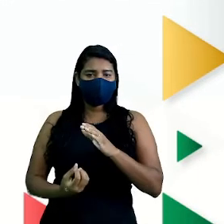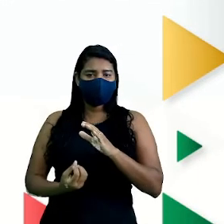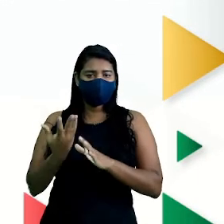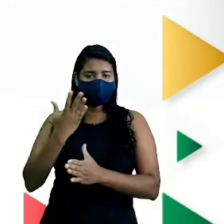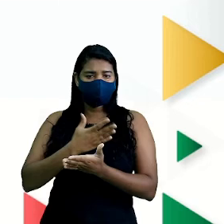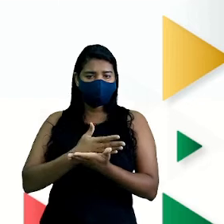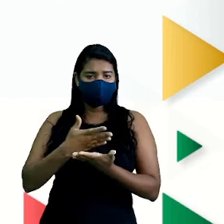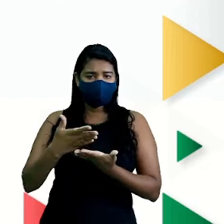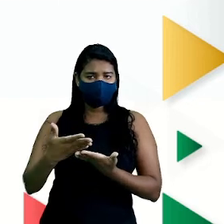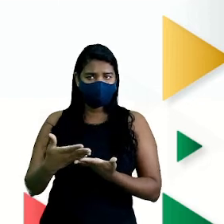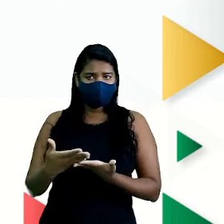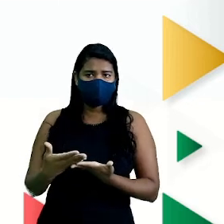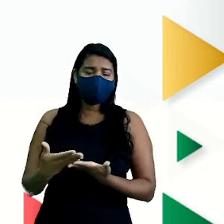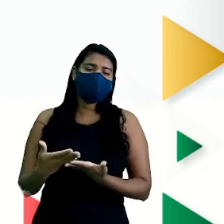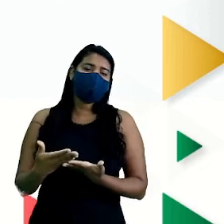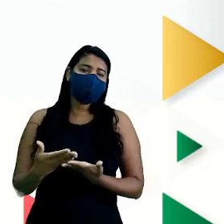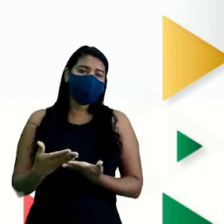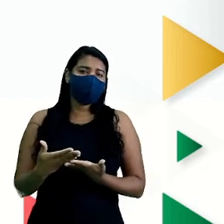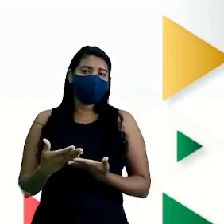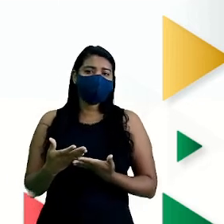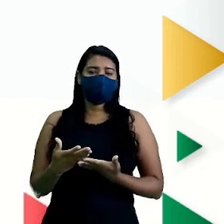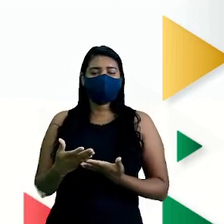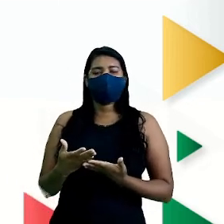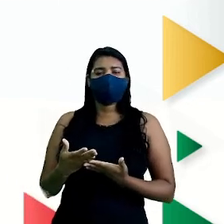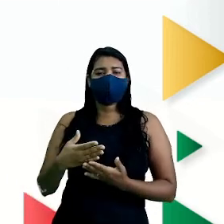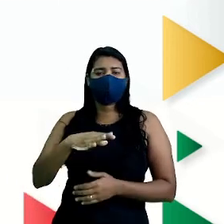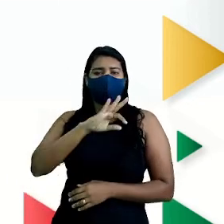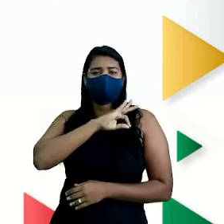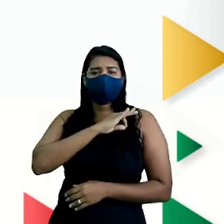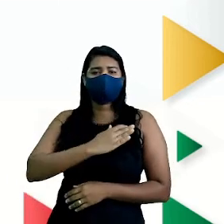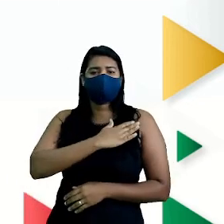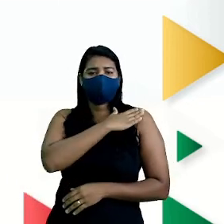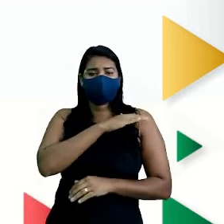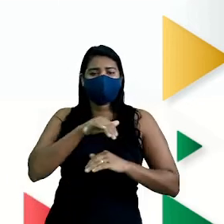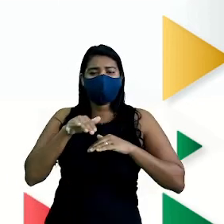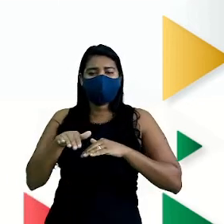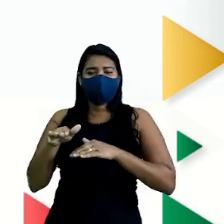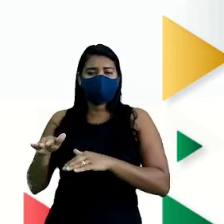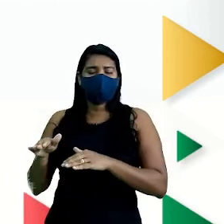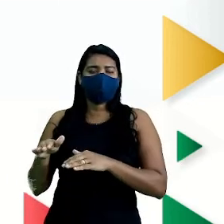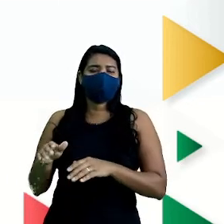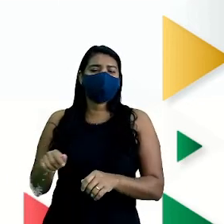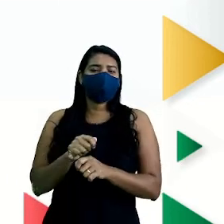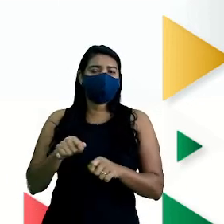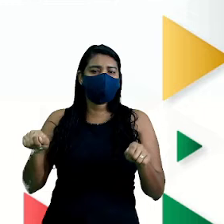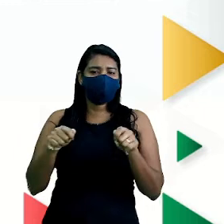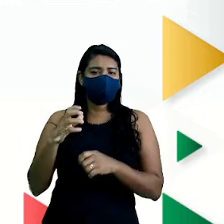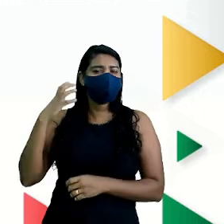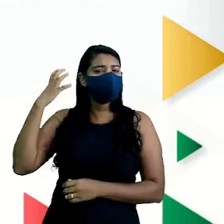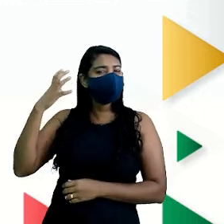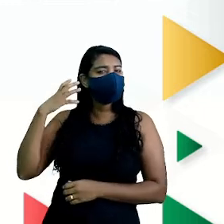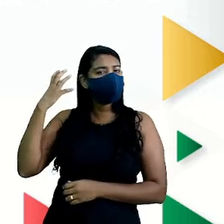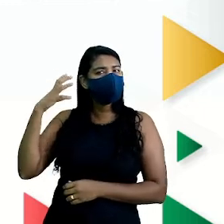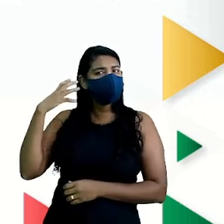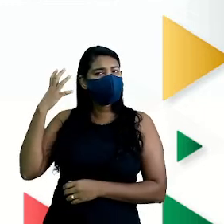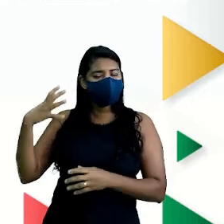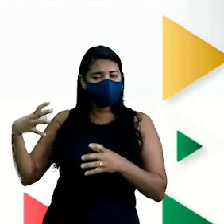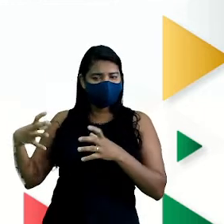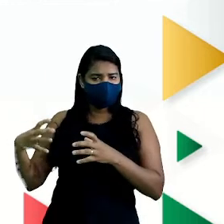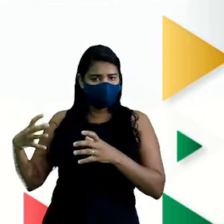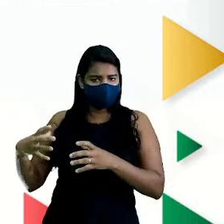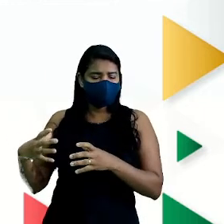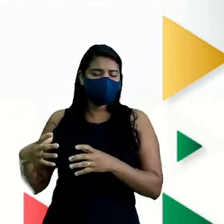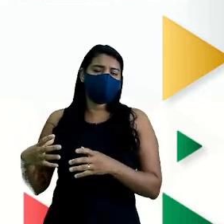quando, acompanhando as marchas militares, como eu falei mais na frente, tocadas pelas bandas de música, os capoeiristas eles improvisavam passos